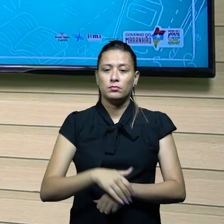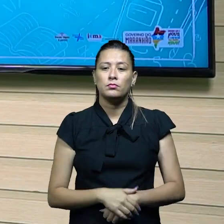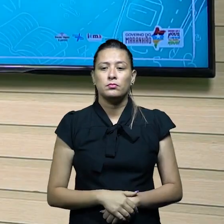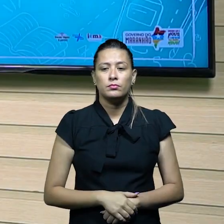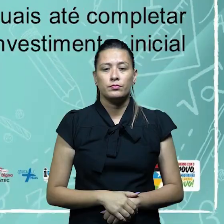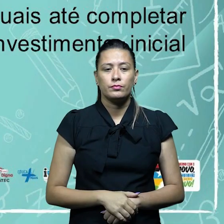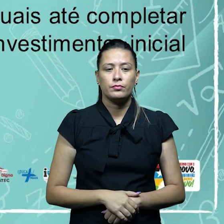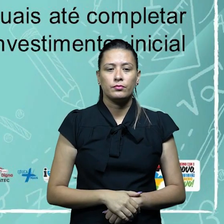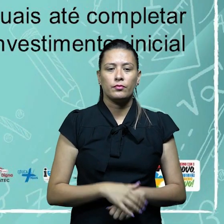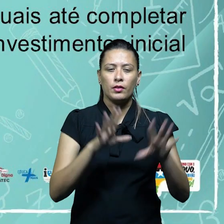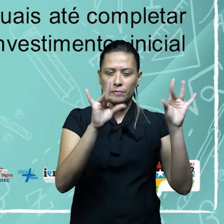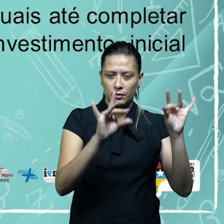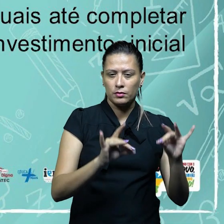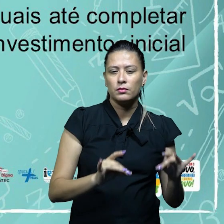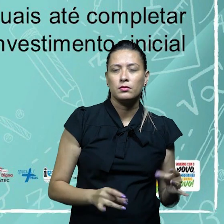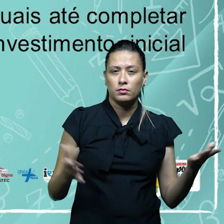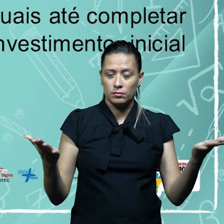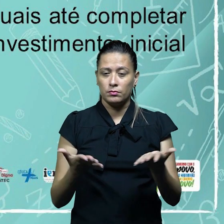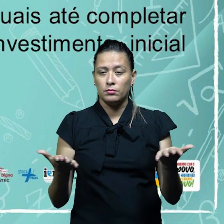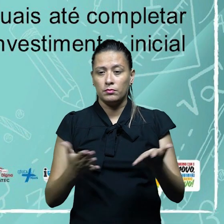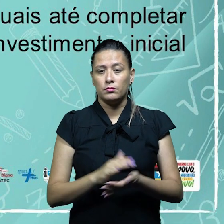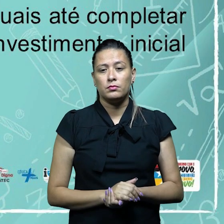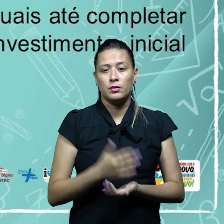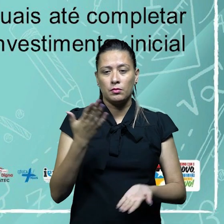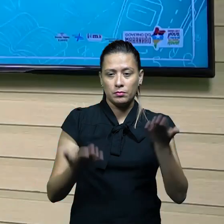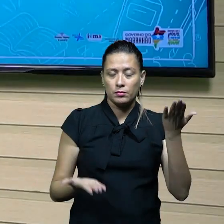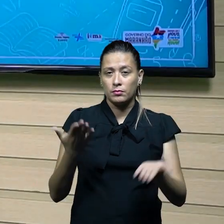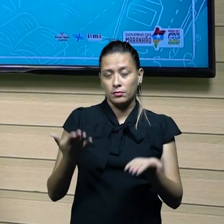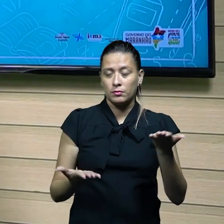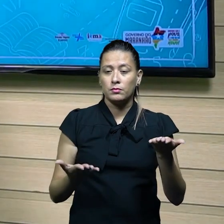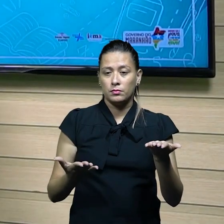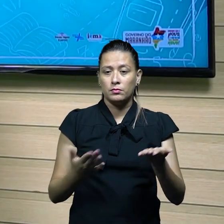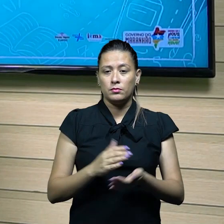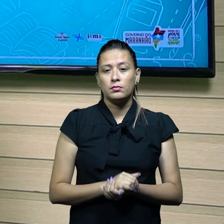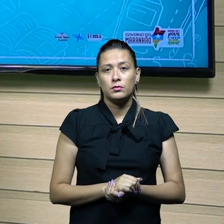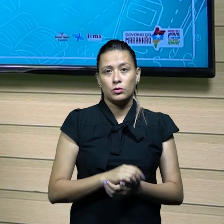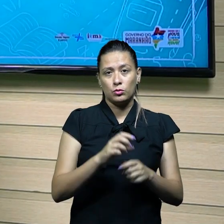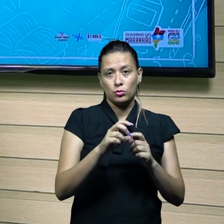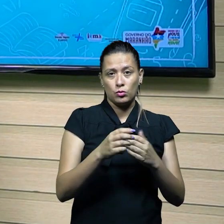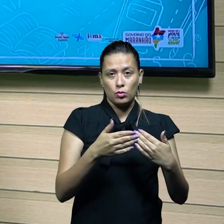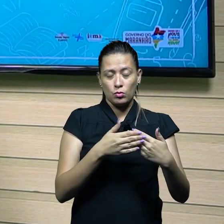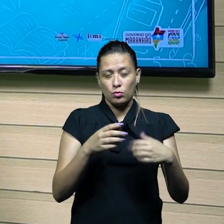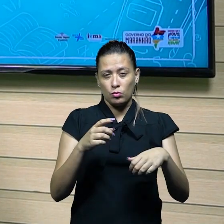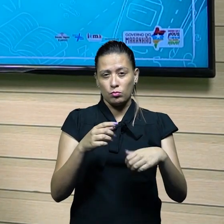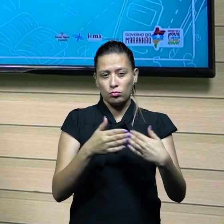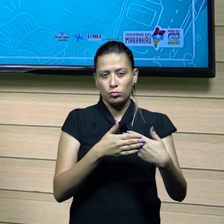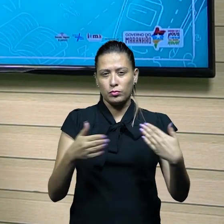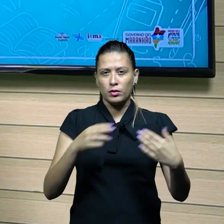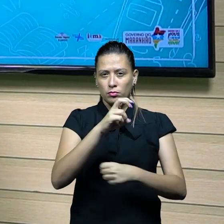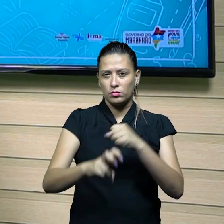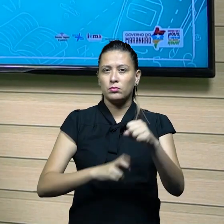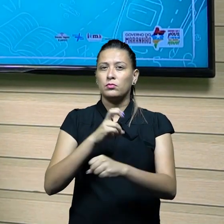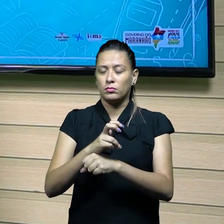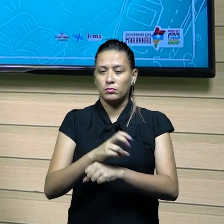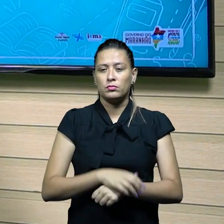análise é baseada em 5 anos. Além disso, a gente vai contabilizar também o investimento inicial, quanto é que ela vai gastar de imediato para adquirir os produtos, os equipamentos,